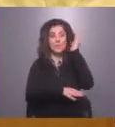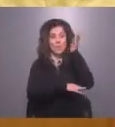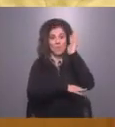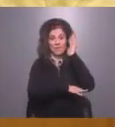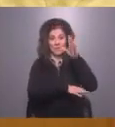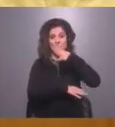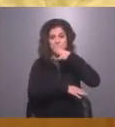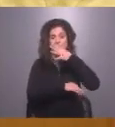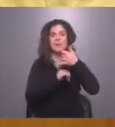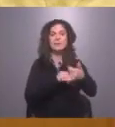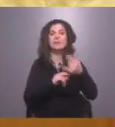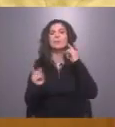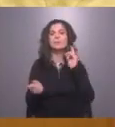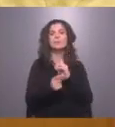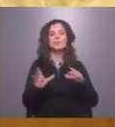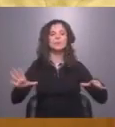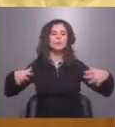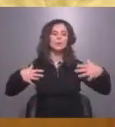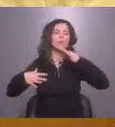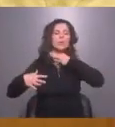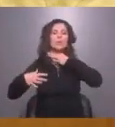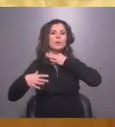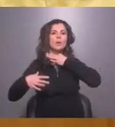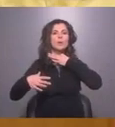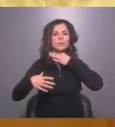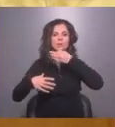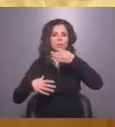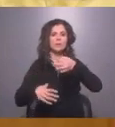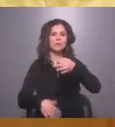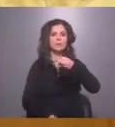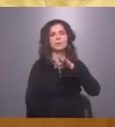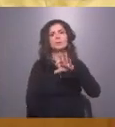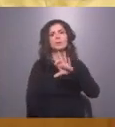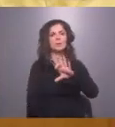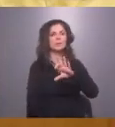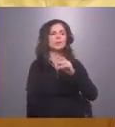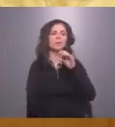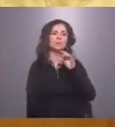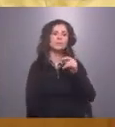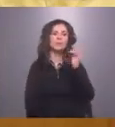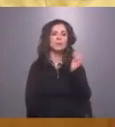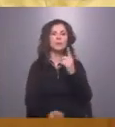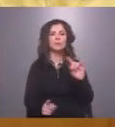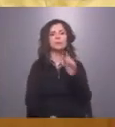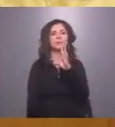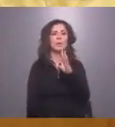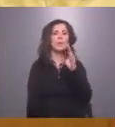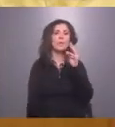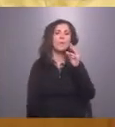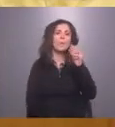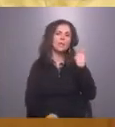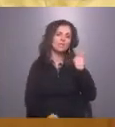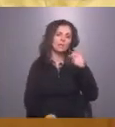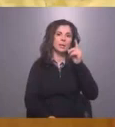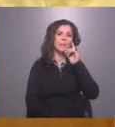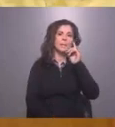momento musical pelo coro Coral Fidelius, com direção de João Batista Branco. Nesse